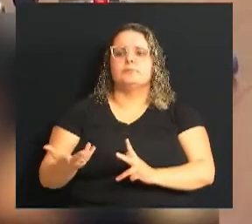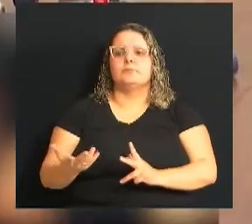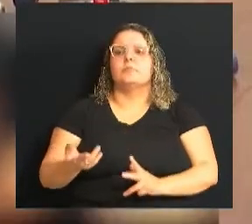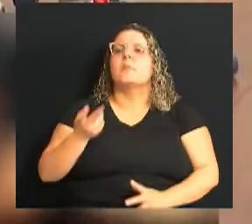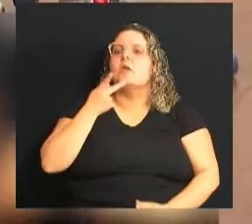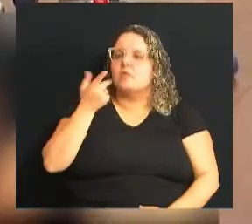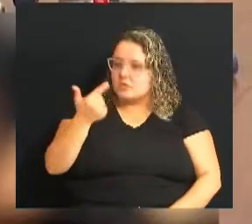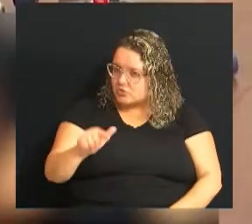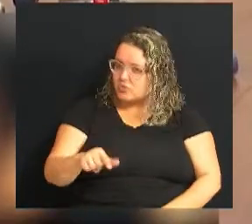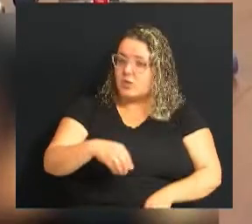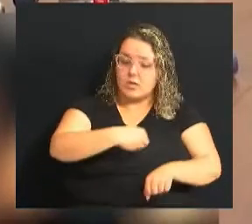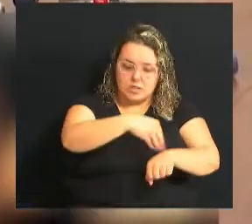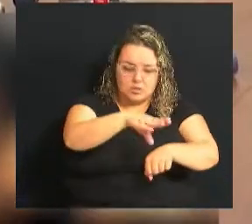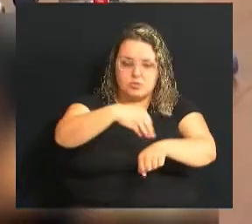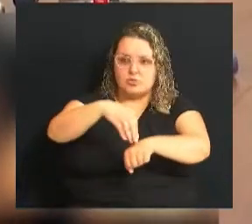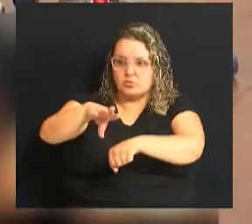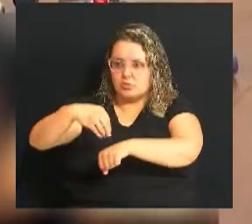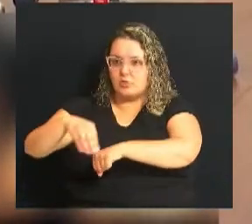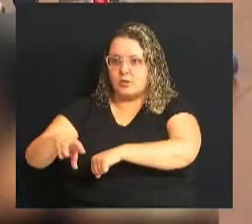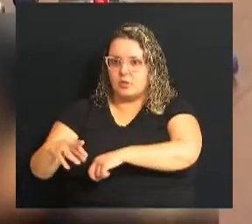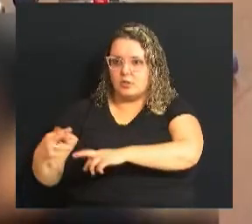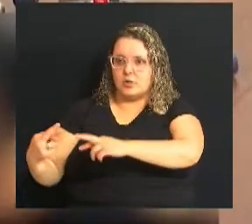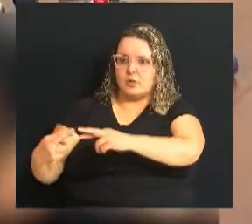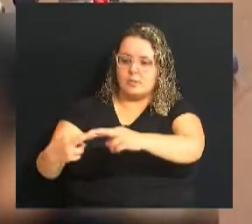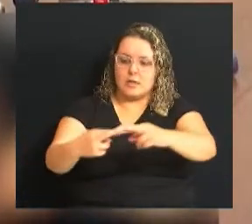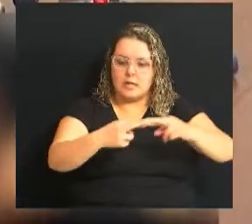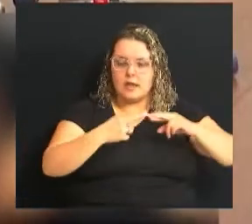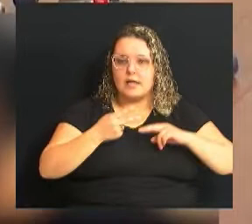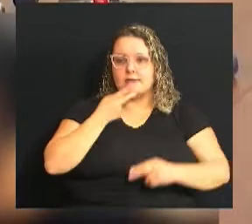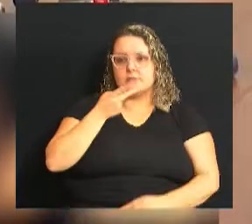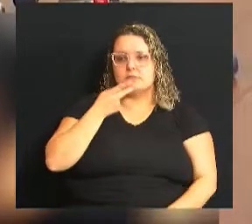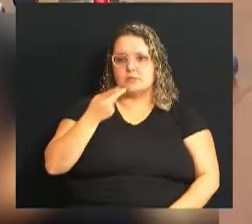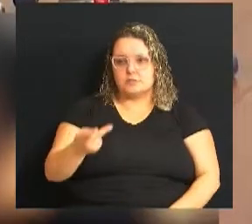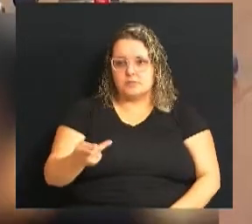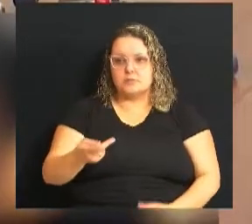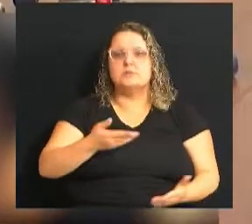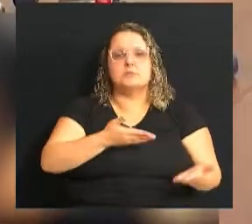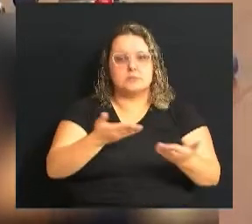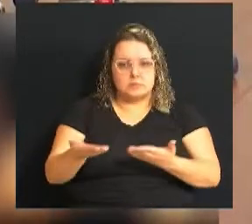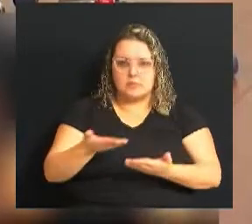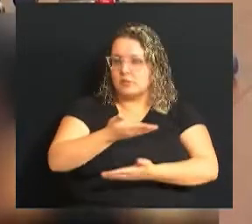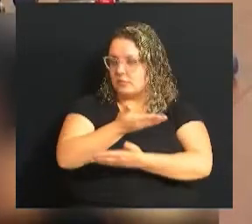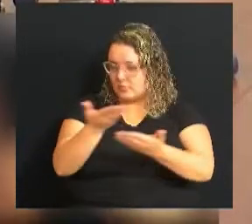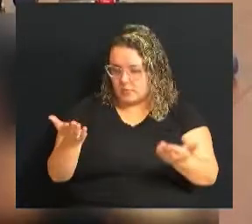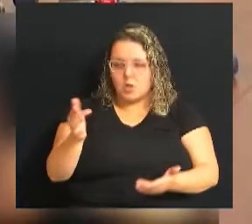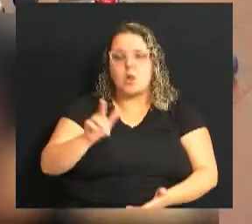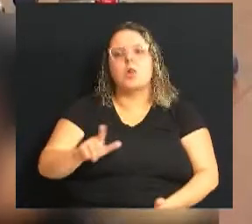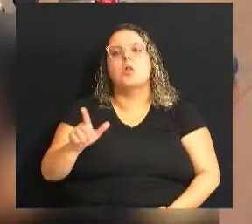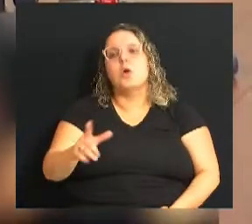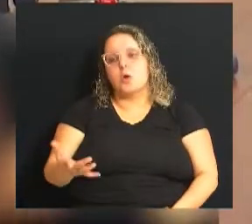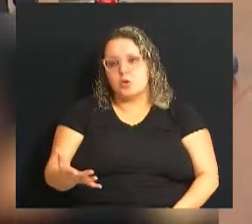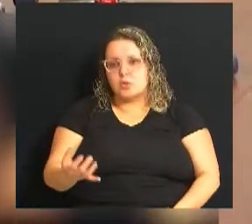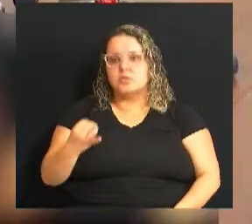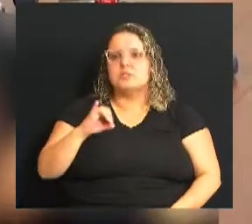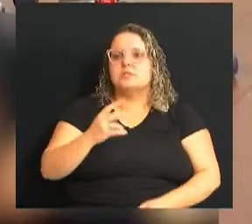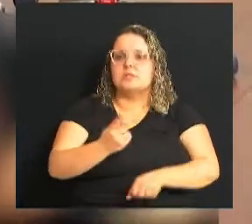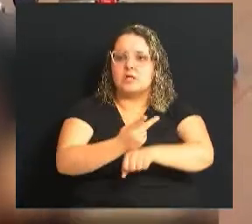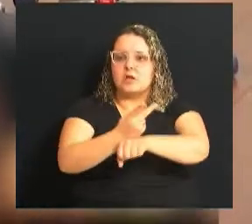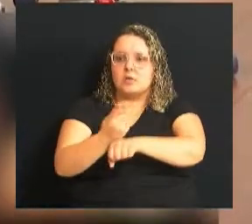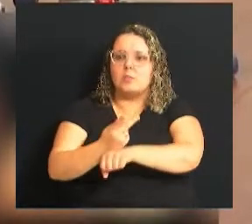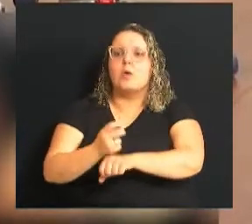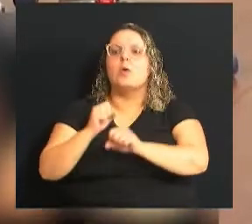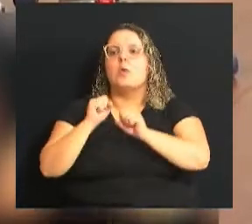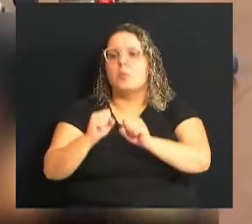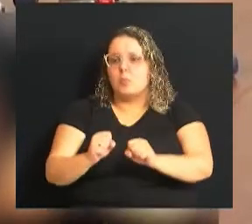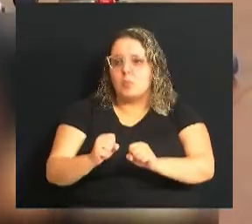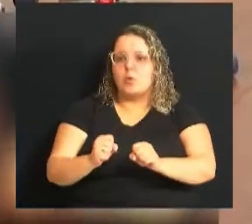indicar pessoas à rede para falar, está na apresentação. Lógico, se alguém for procurar, pode procurar,